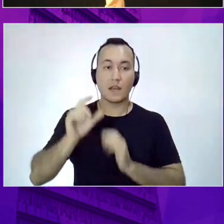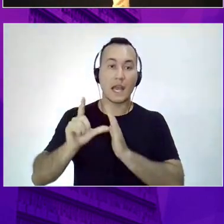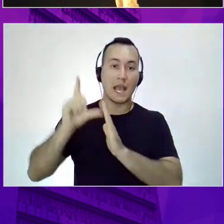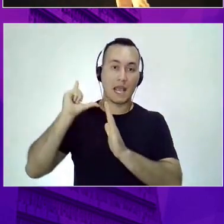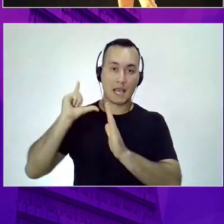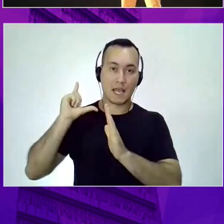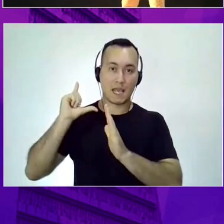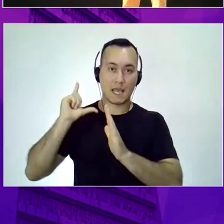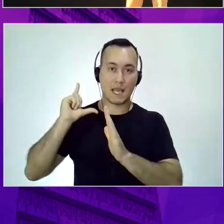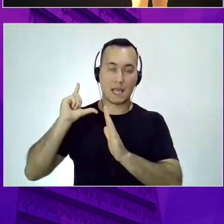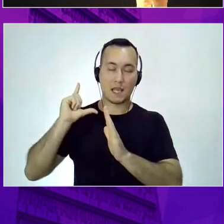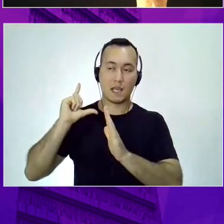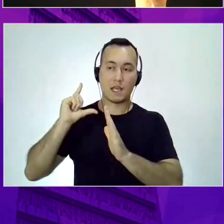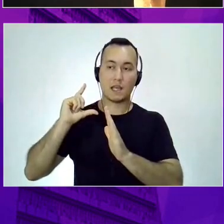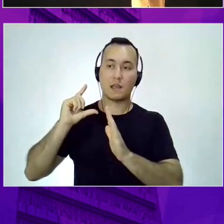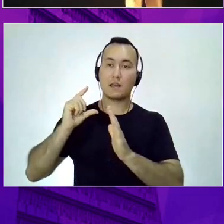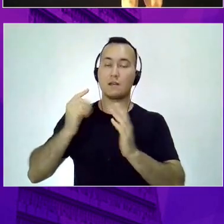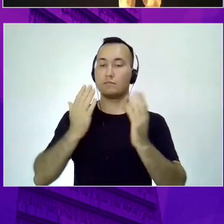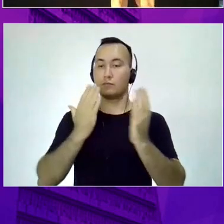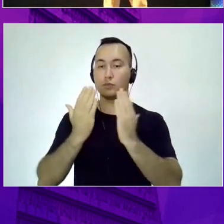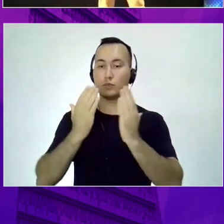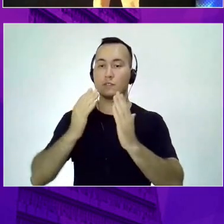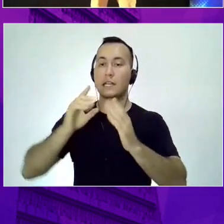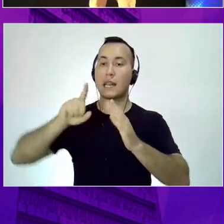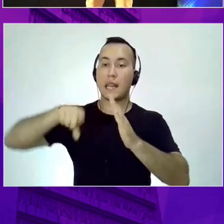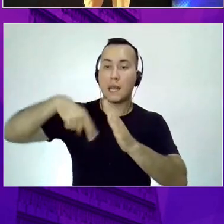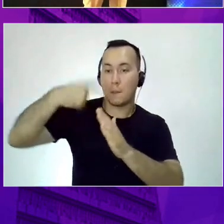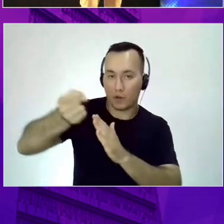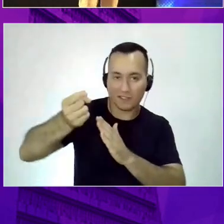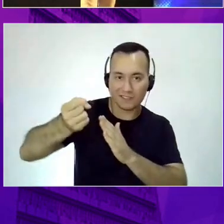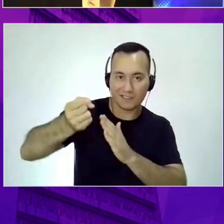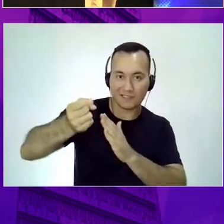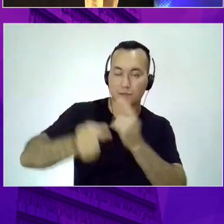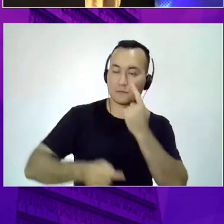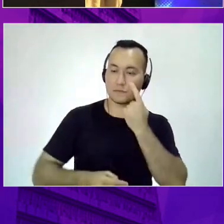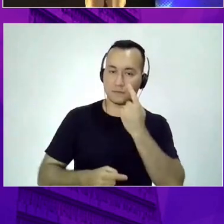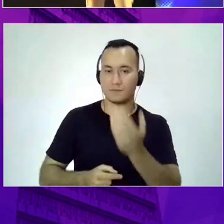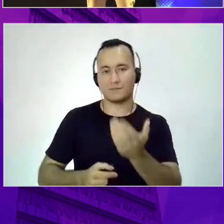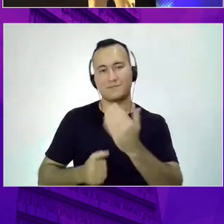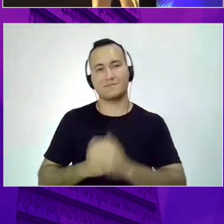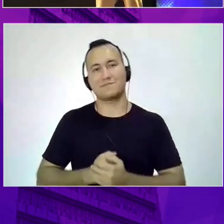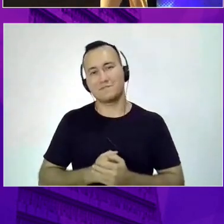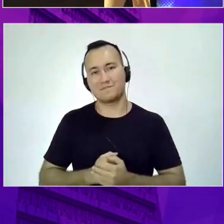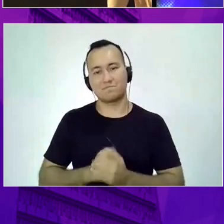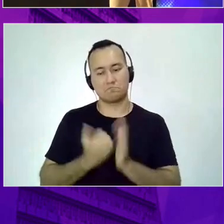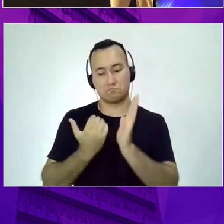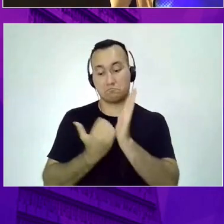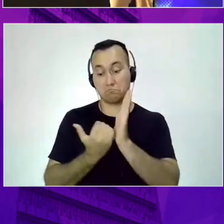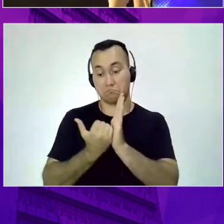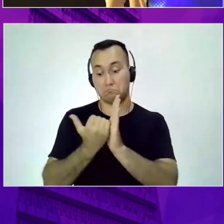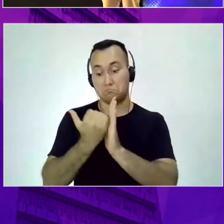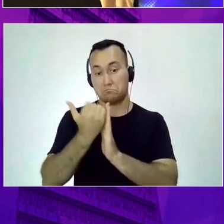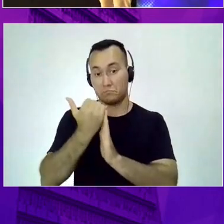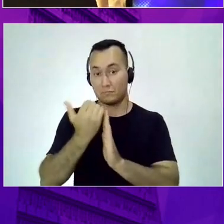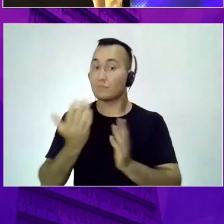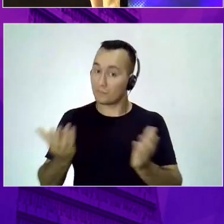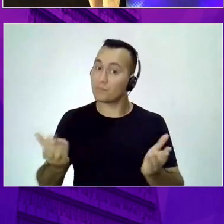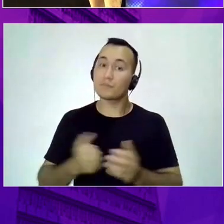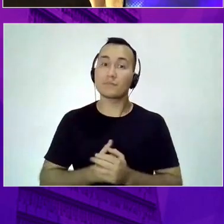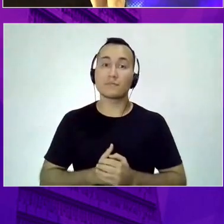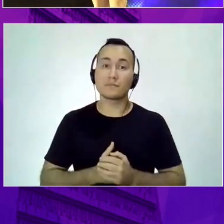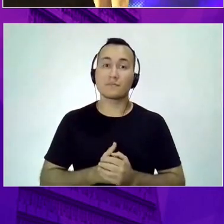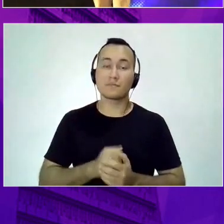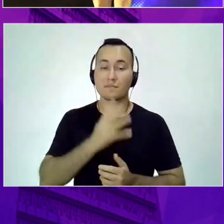e depois do GPT. Então a gente teve um aumento ali estatisticamente significativo, e a gente conseguiu ver resultados que impactaram, inclusive,